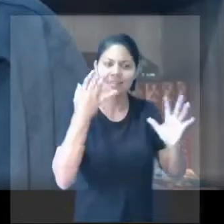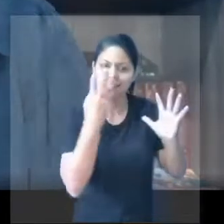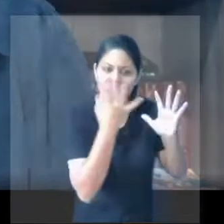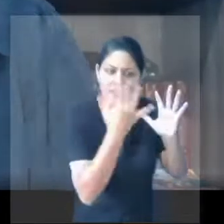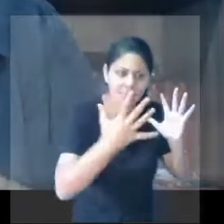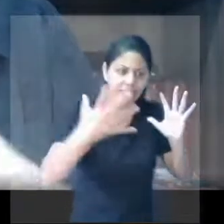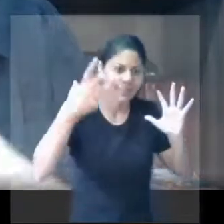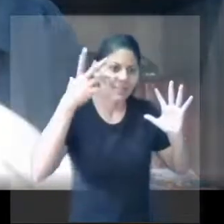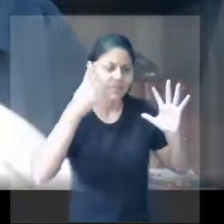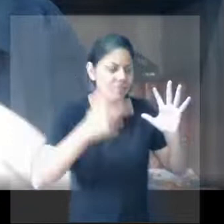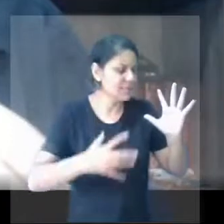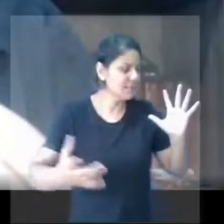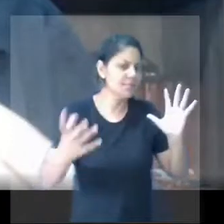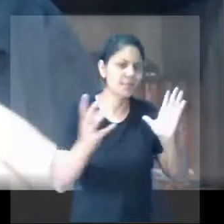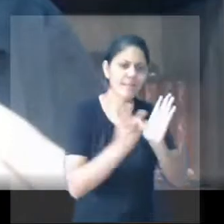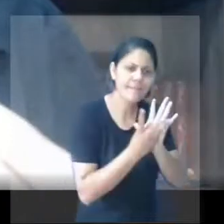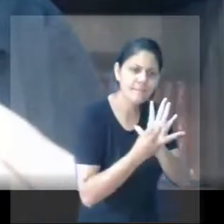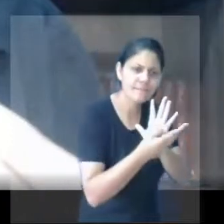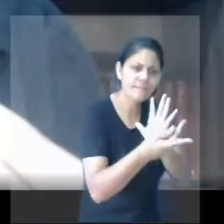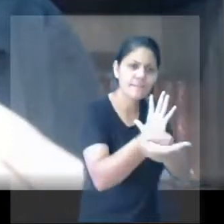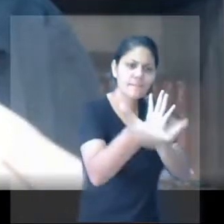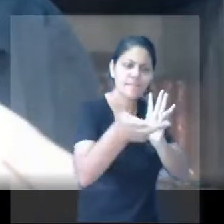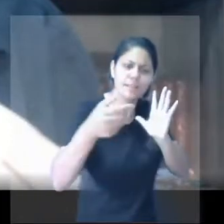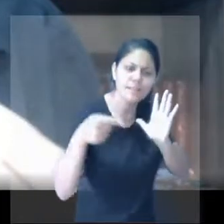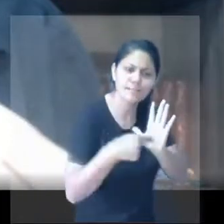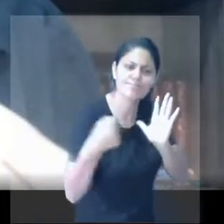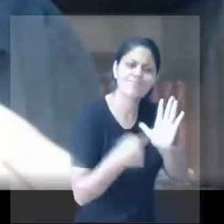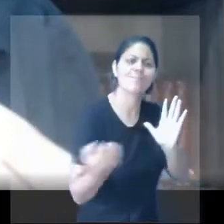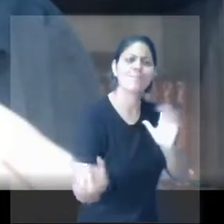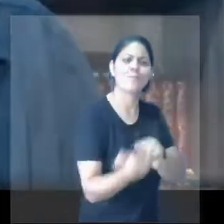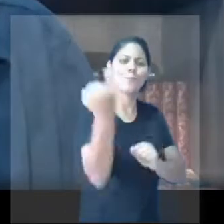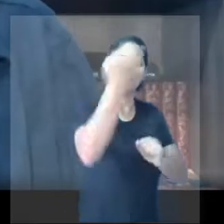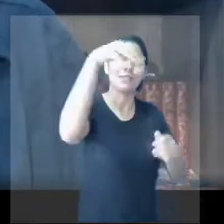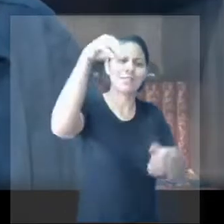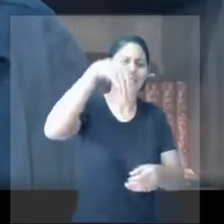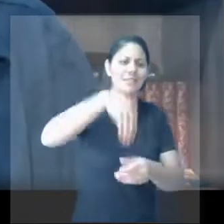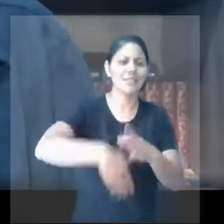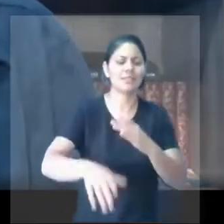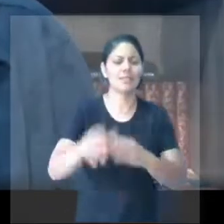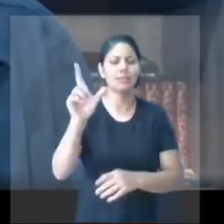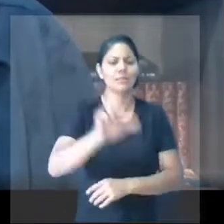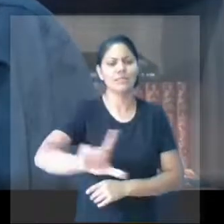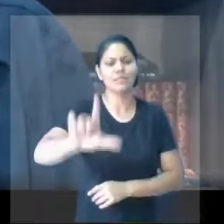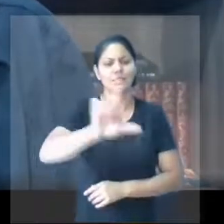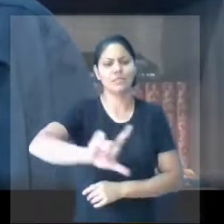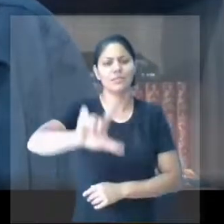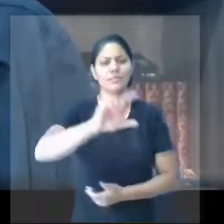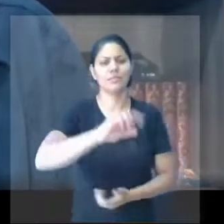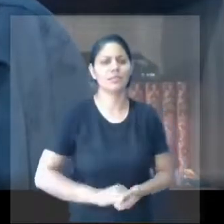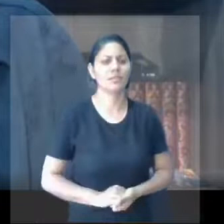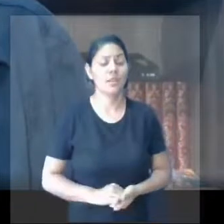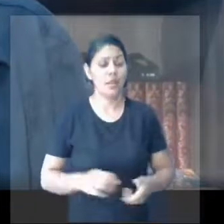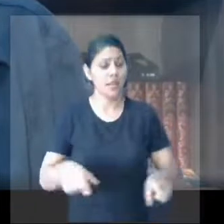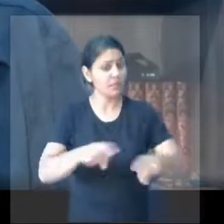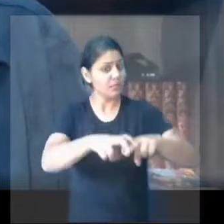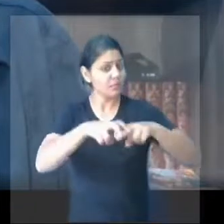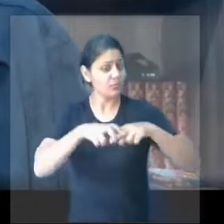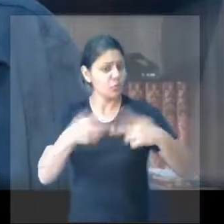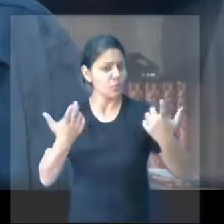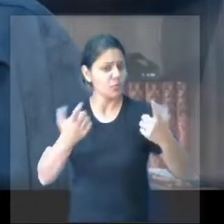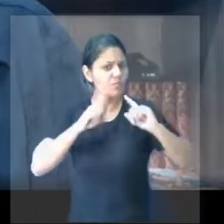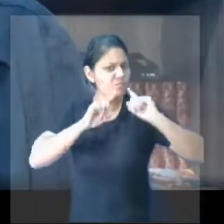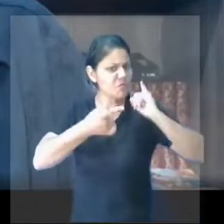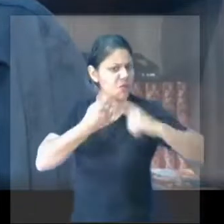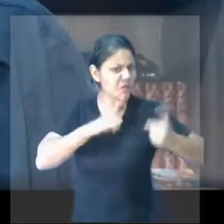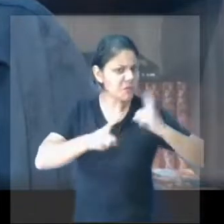fascinantes, né? Características que são altamente relevantes no mundo literário, né? Tanto é que os críticos literários se debruçam